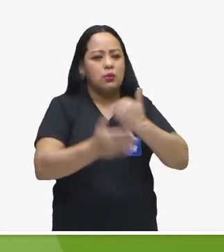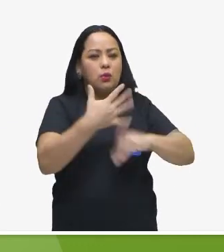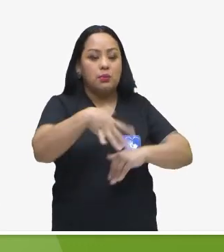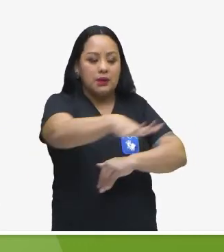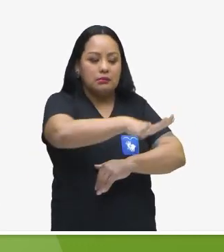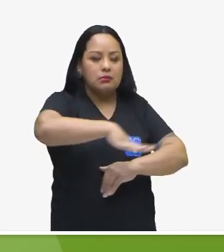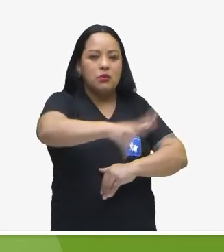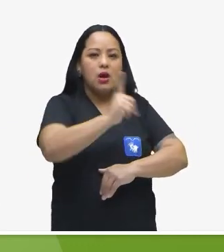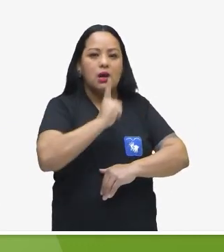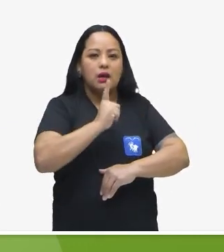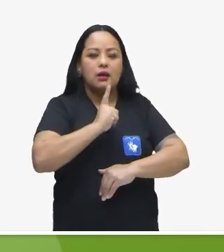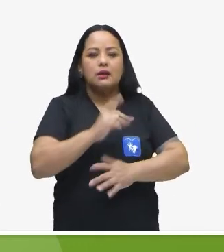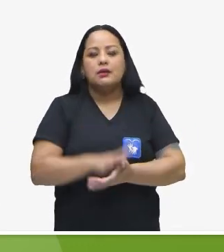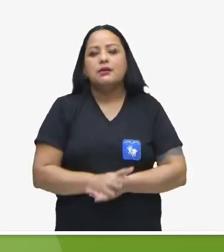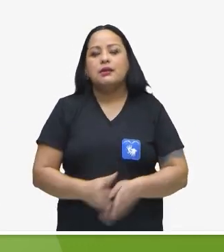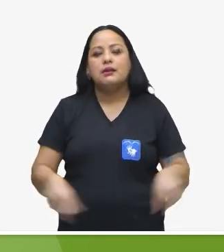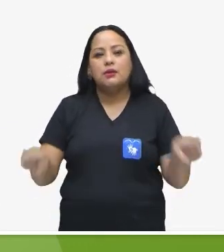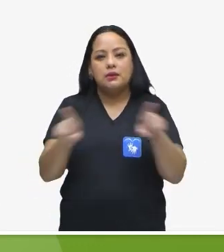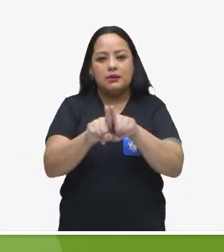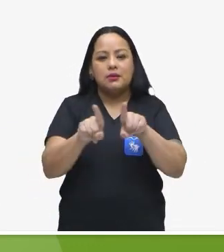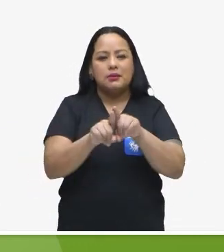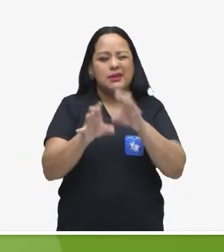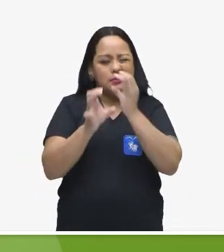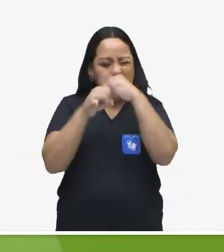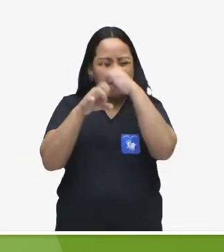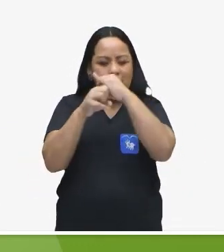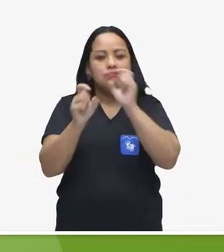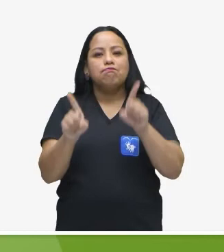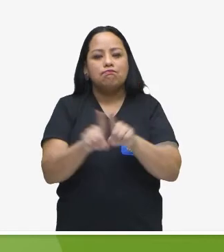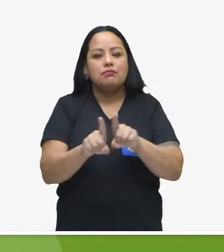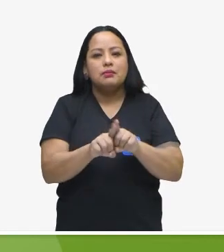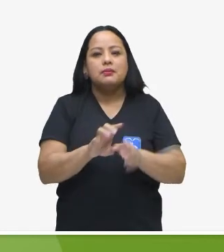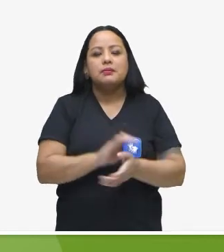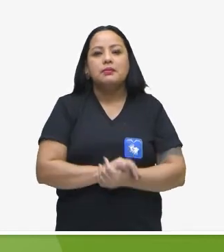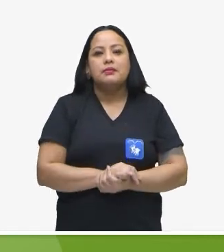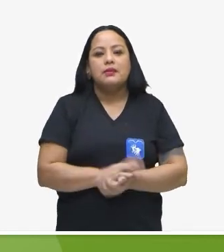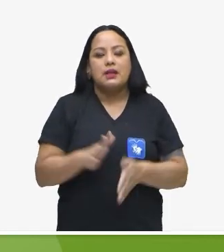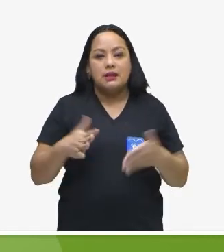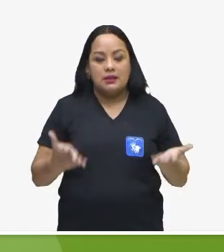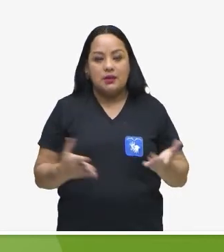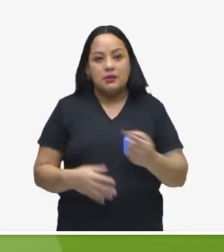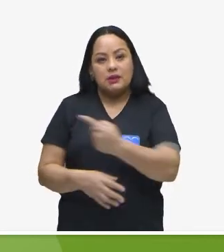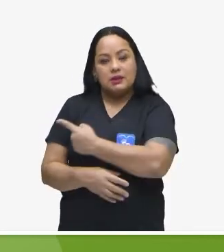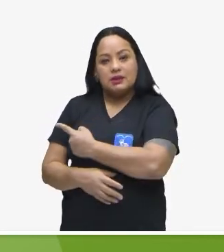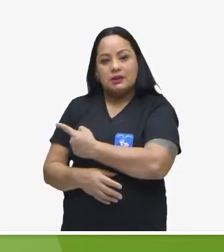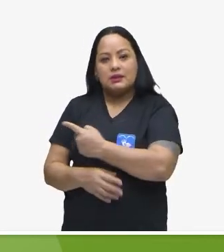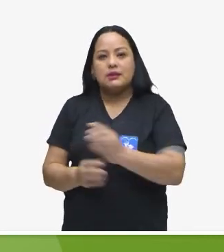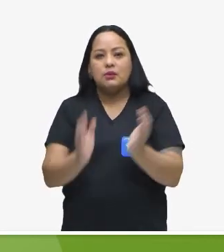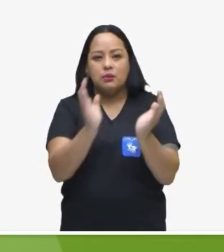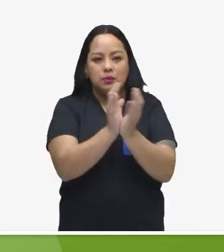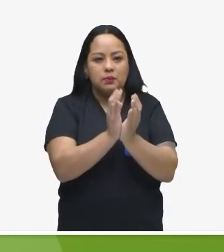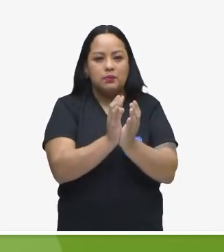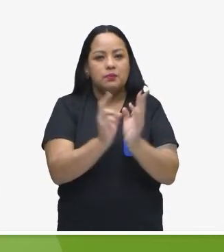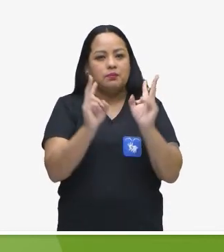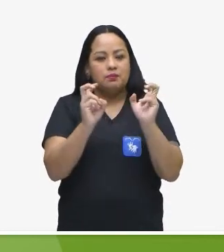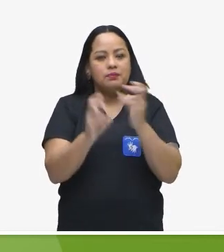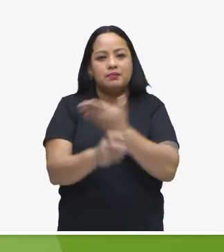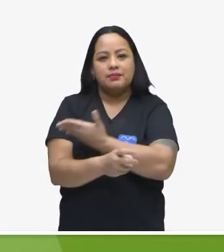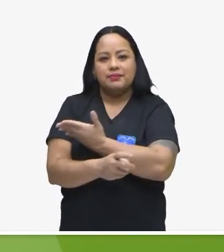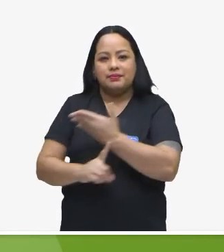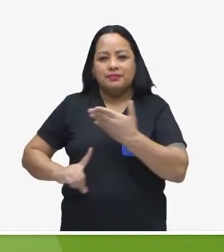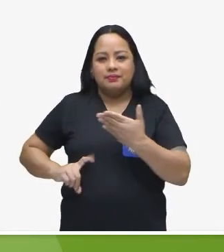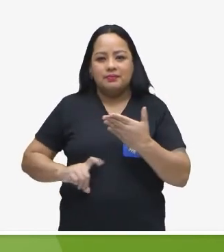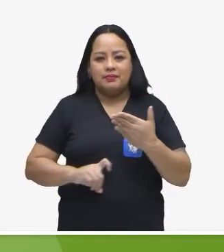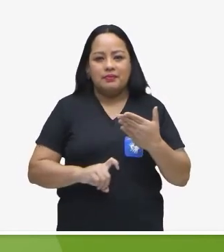tá? Então, ele também é microscópico, ok? Então, esse foi o reino dos protistas.